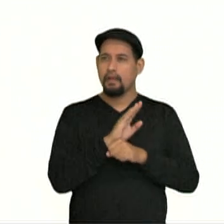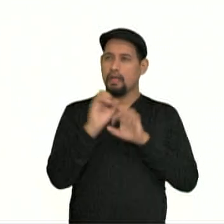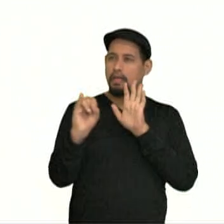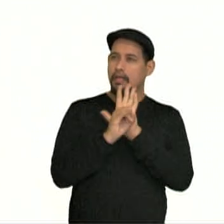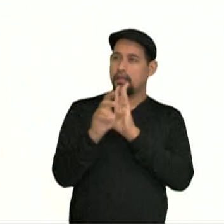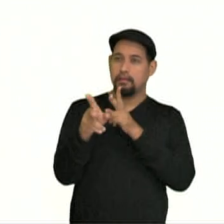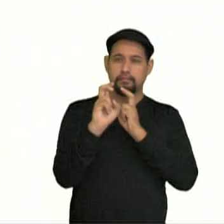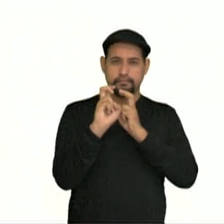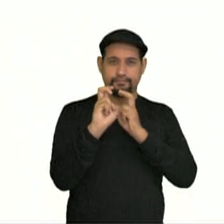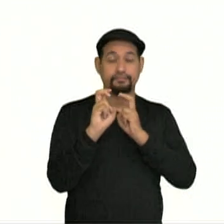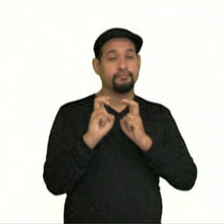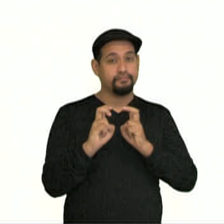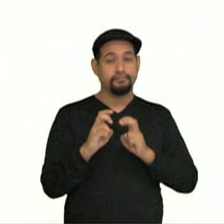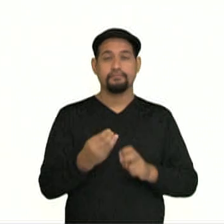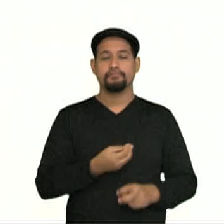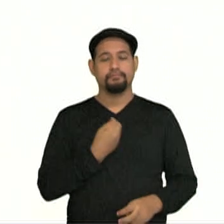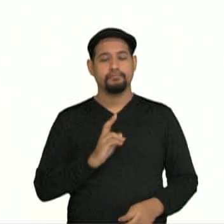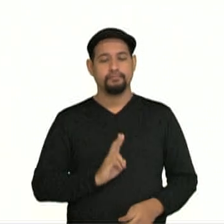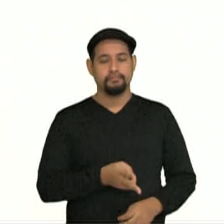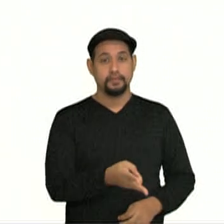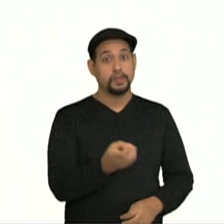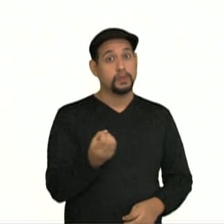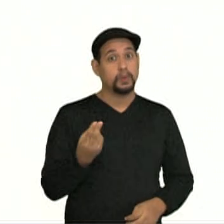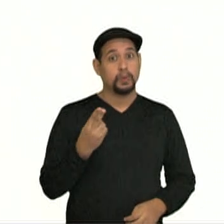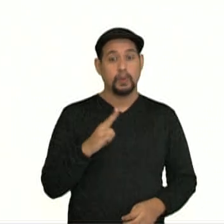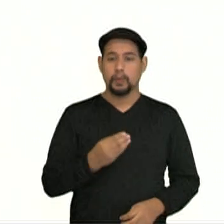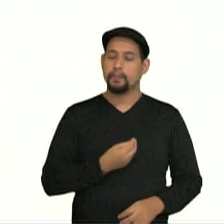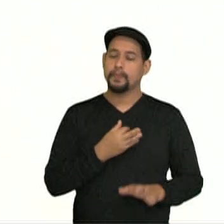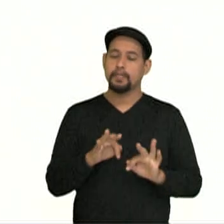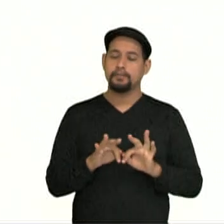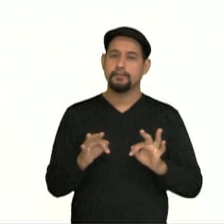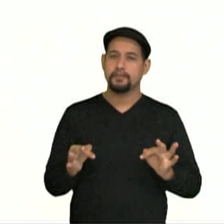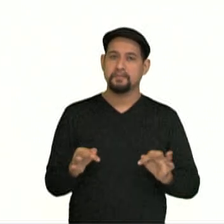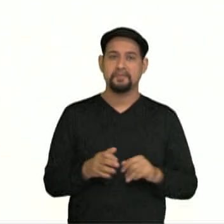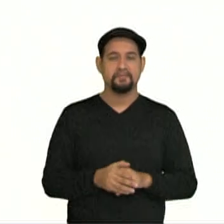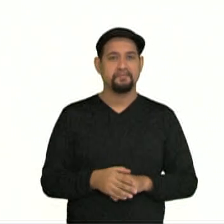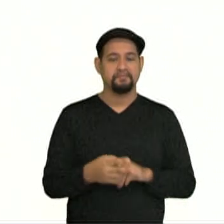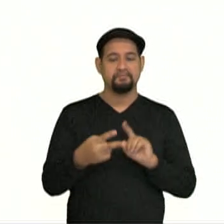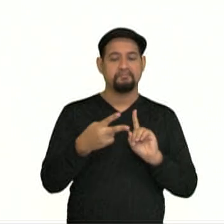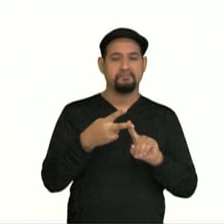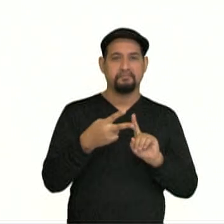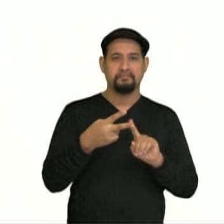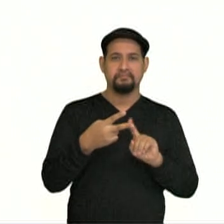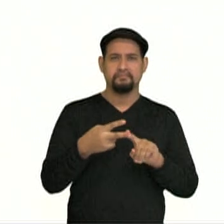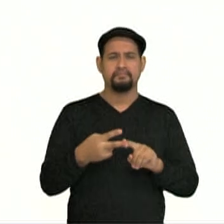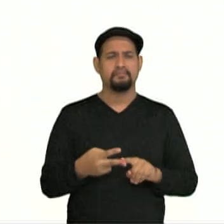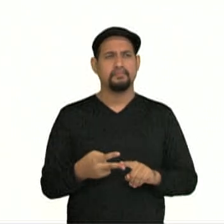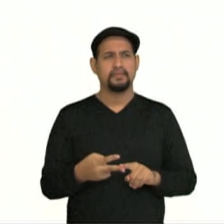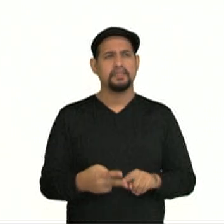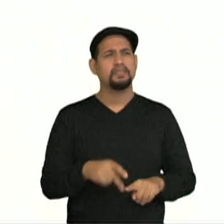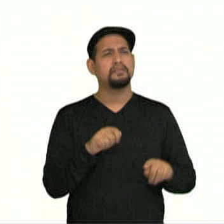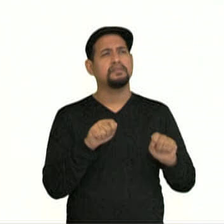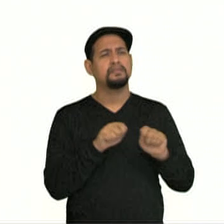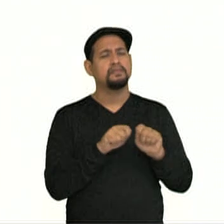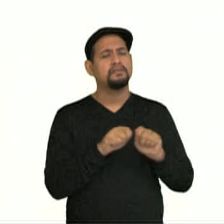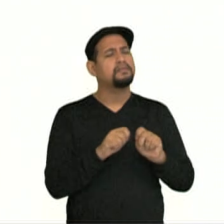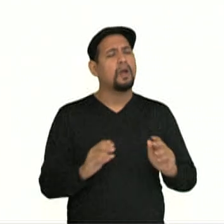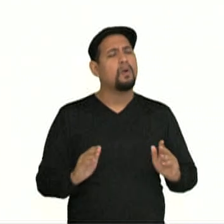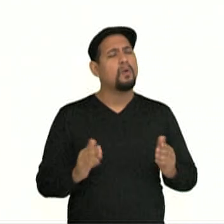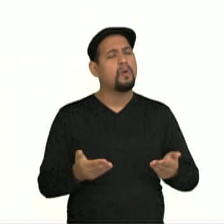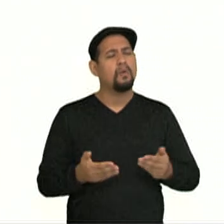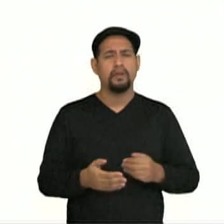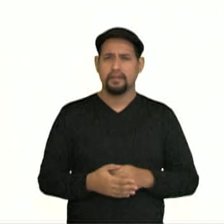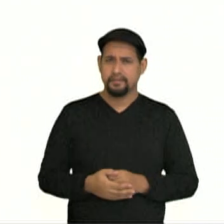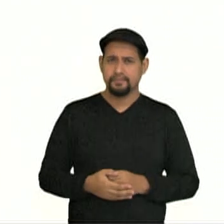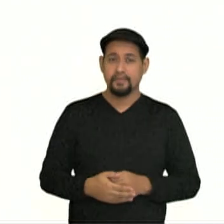identificarem se são presente contínuo ou presente simples. Na segunda, what's Wendy doing at the moment?